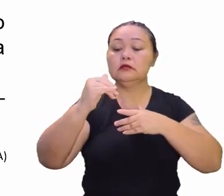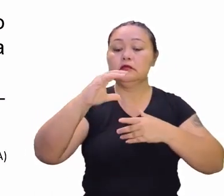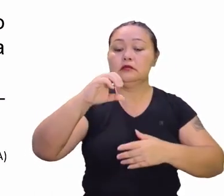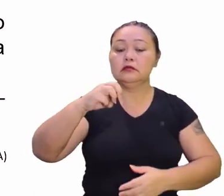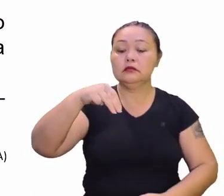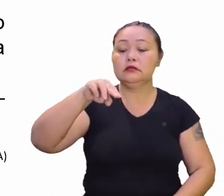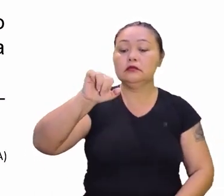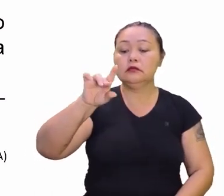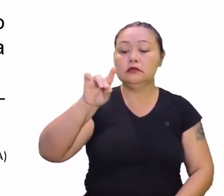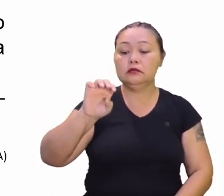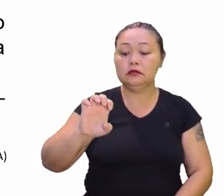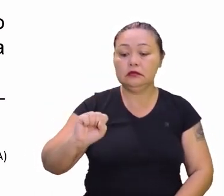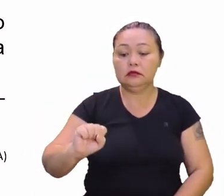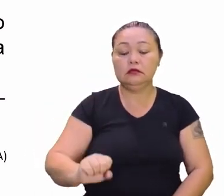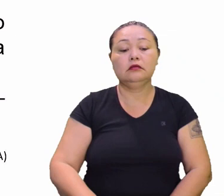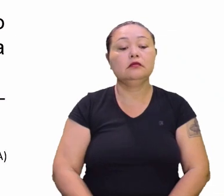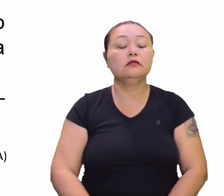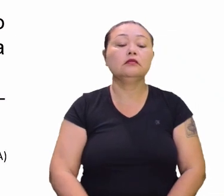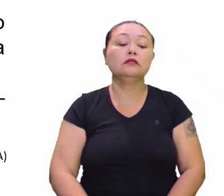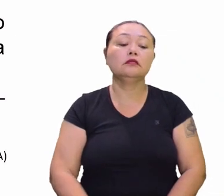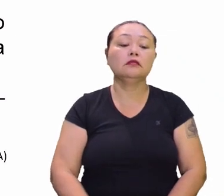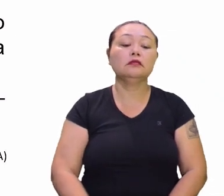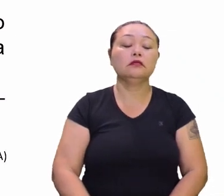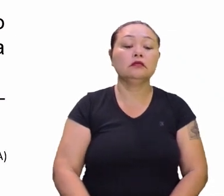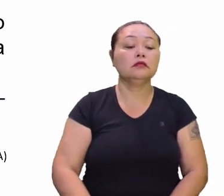sobre a responsabilidade do Instituto Chico Mendes.